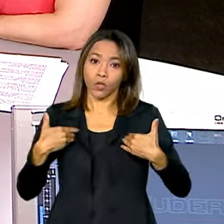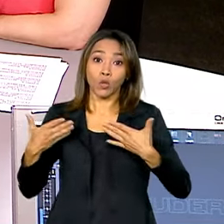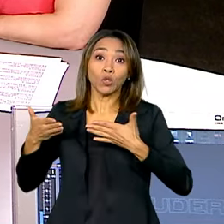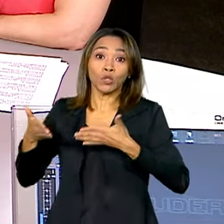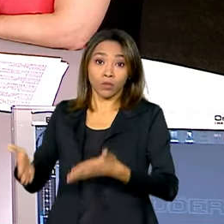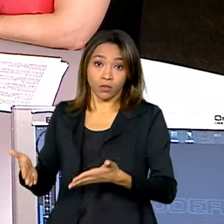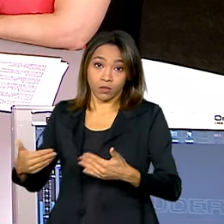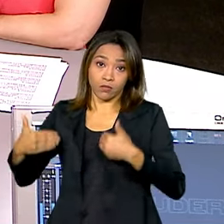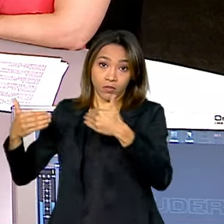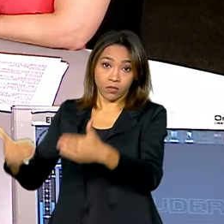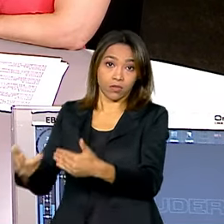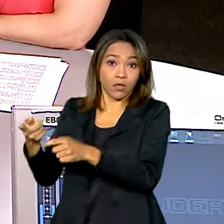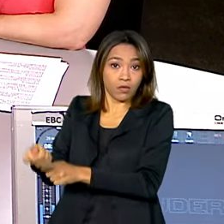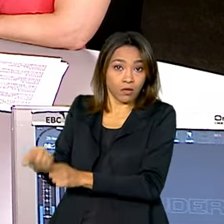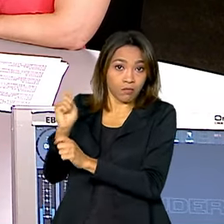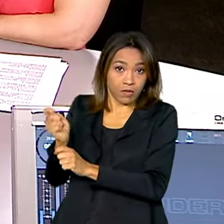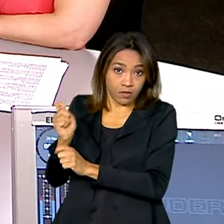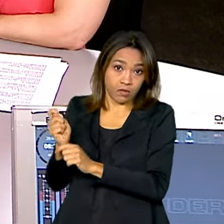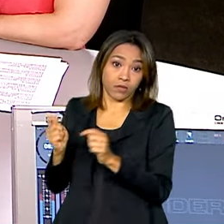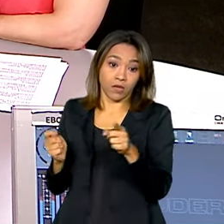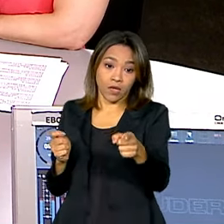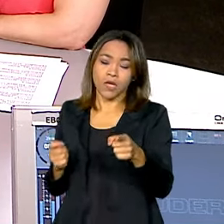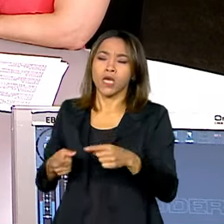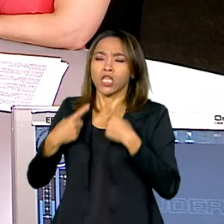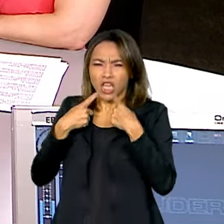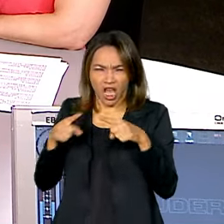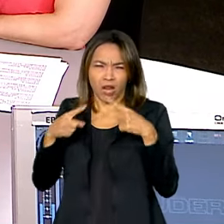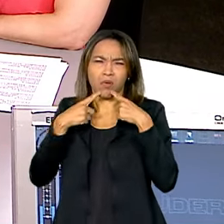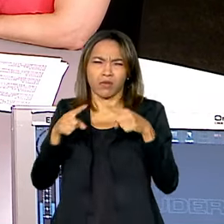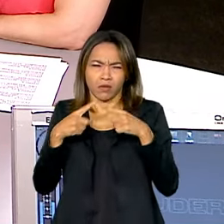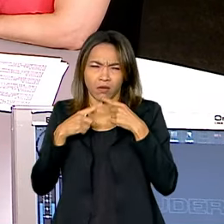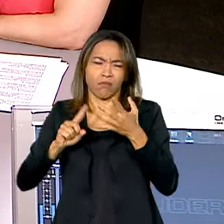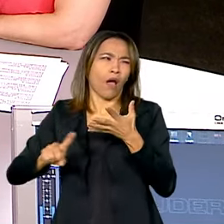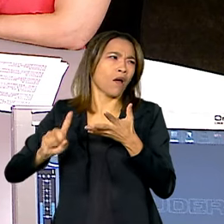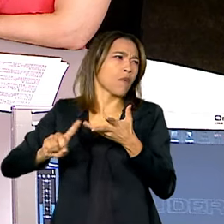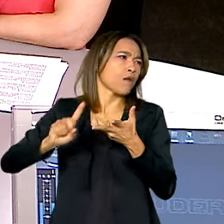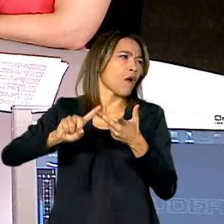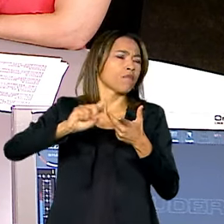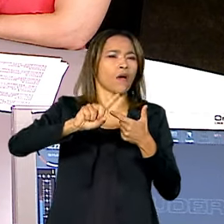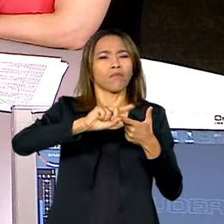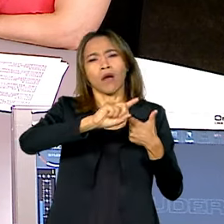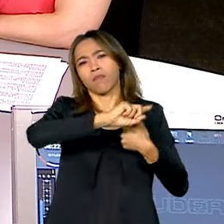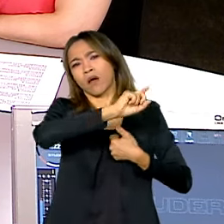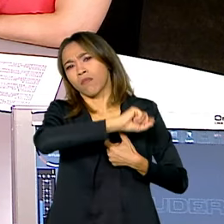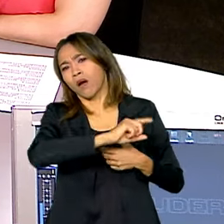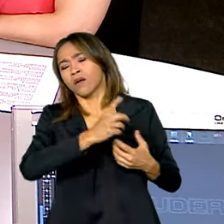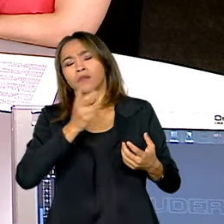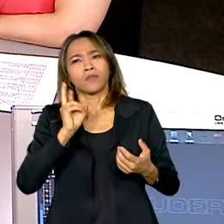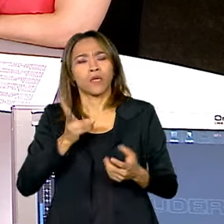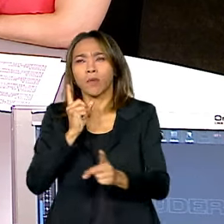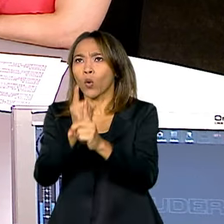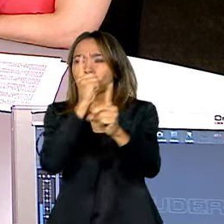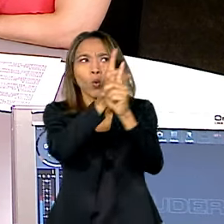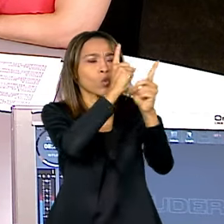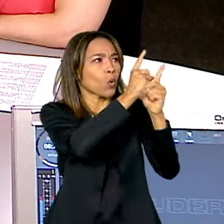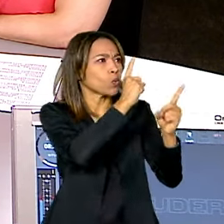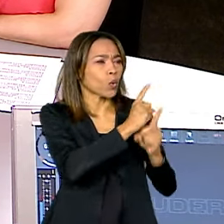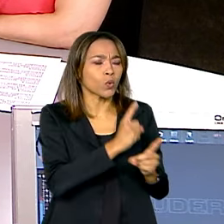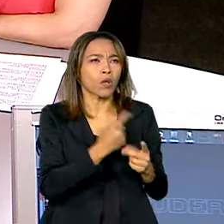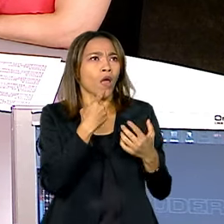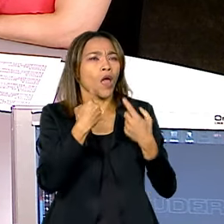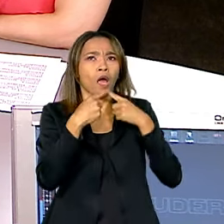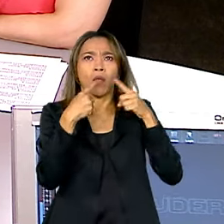das demandas, uma das queixas mais recorrentes que nós recebíamos em todos os encontros que participávamos